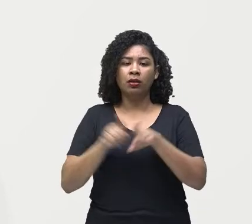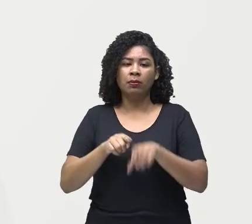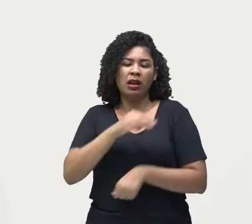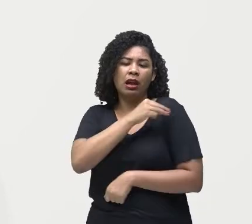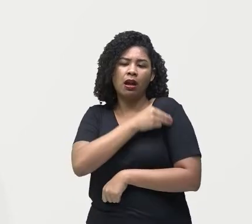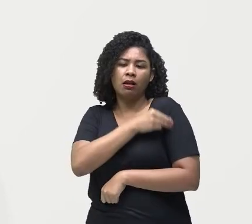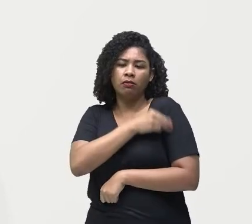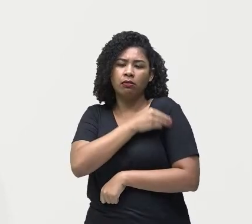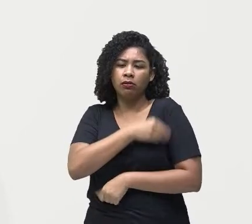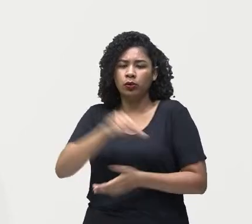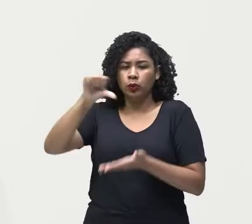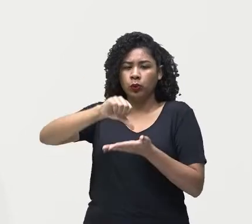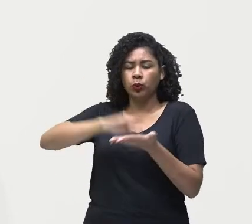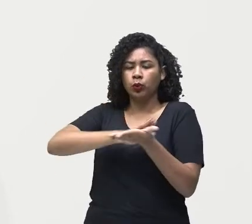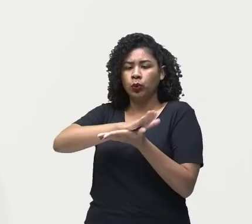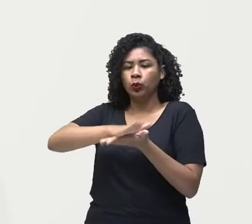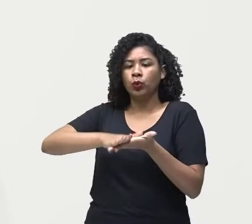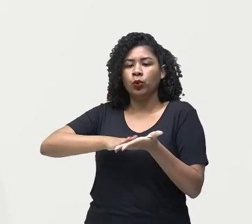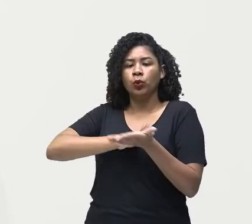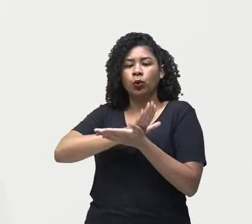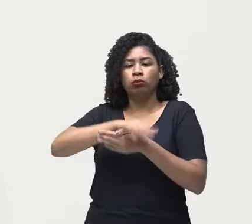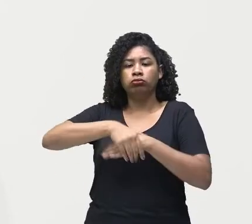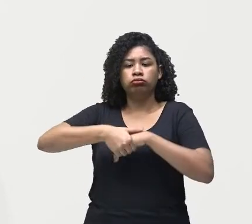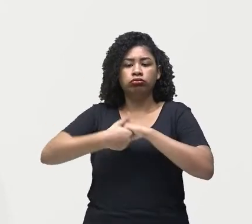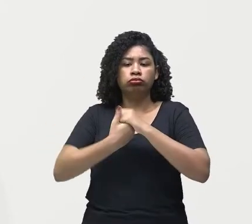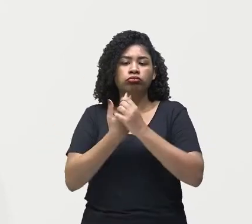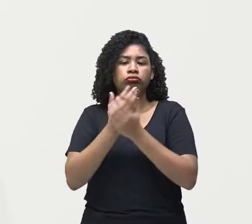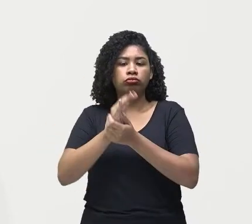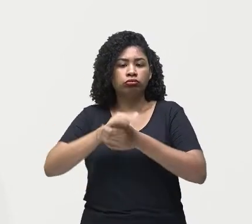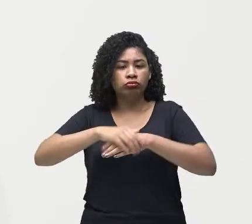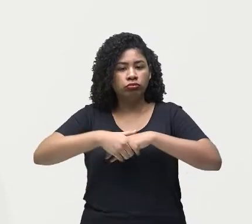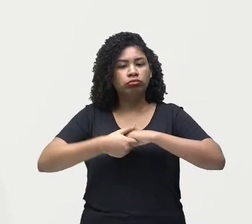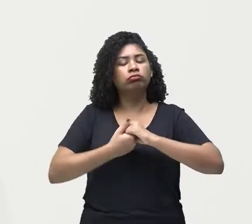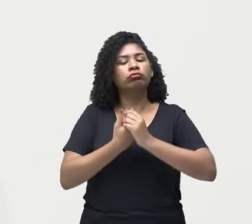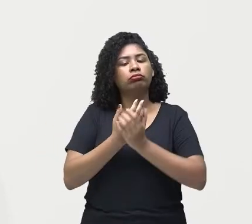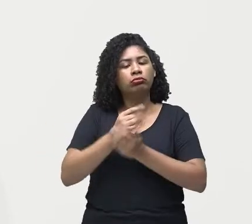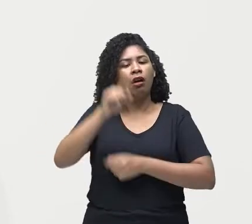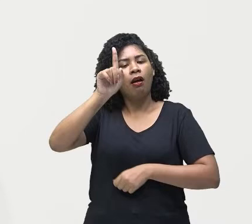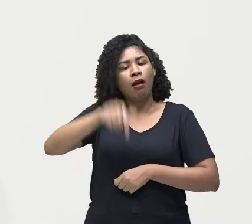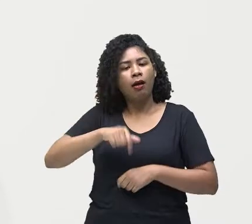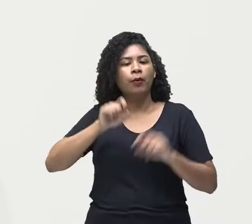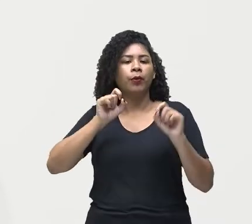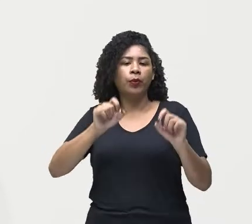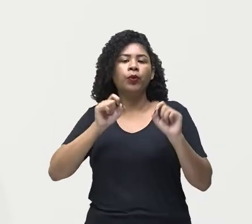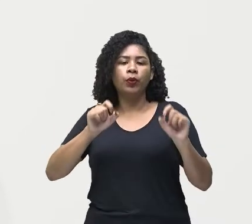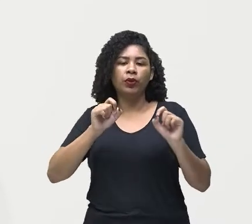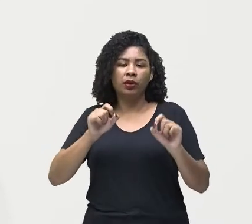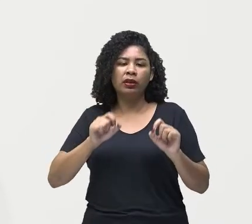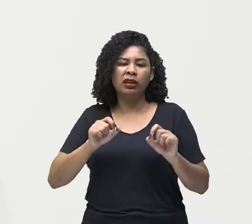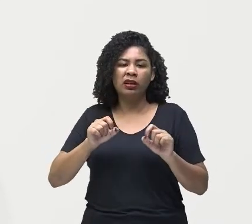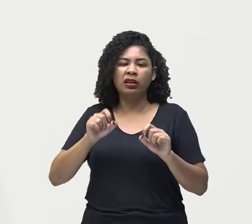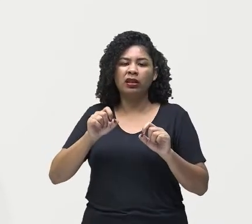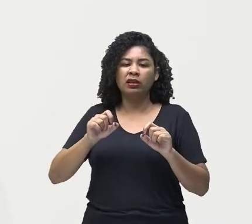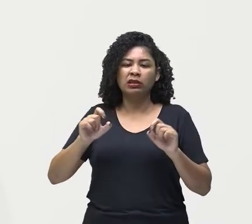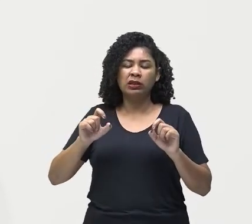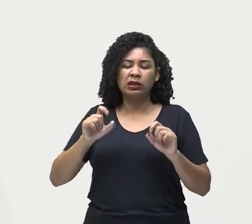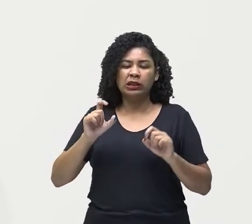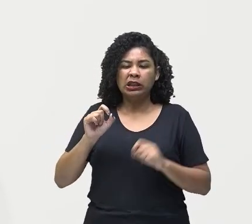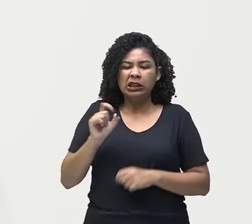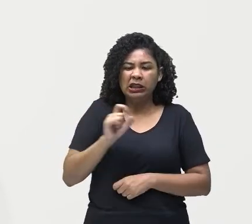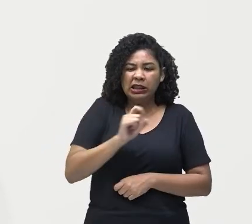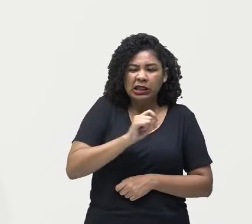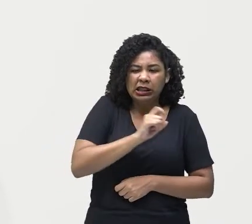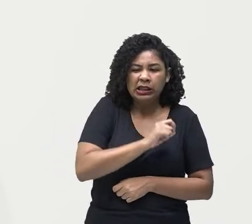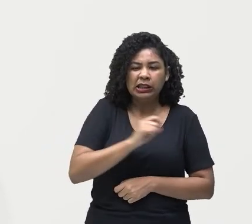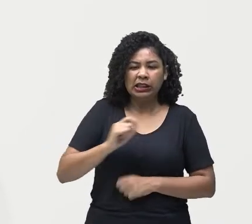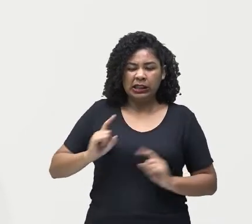gel como forma de combate, né? Forma de reduzir micro-organismos, né? Essa doença que pode estar